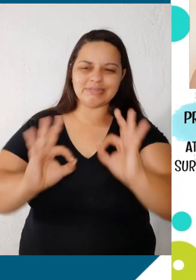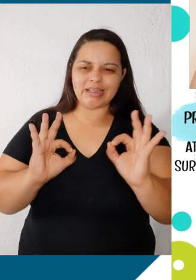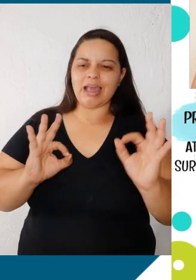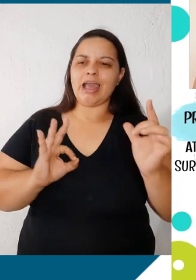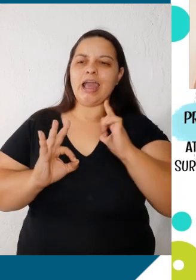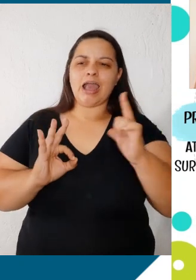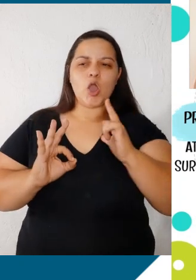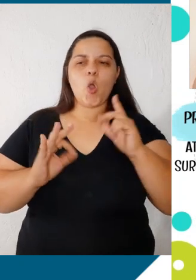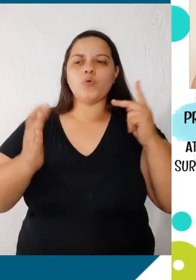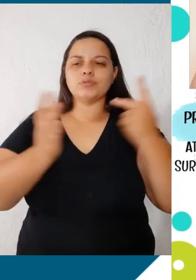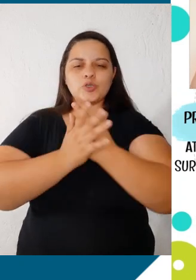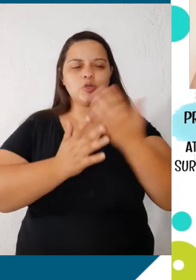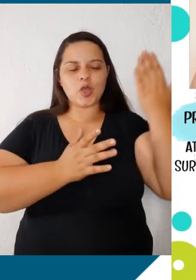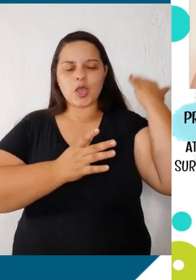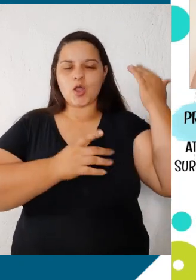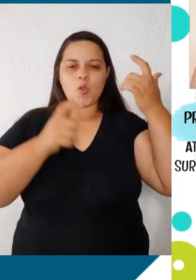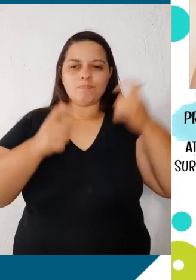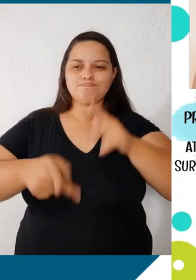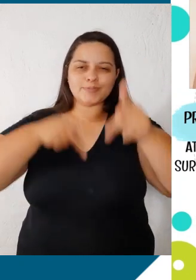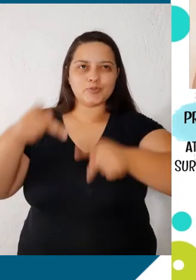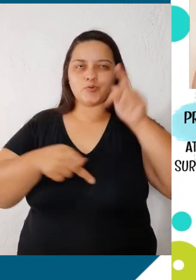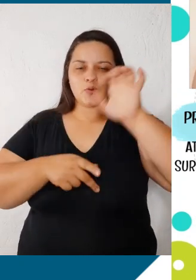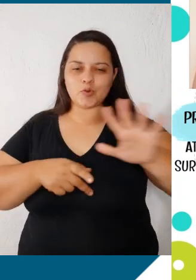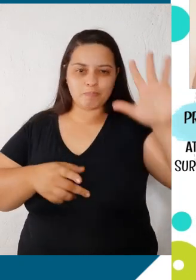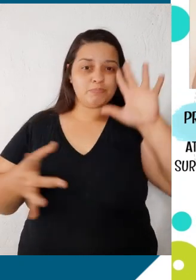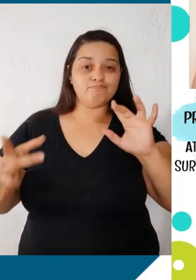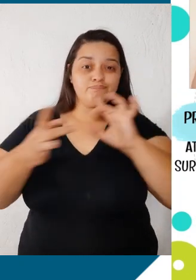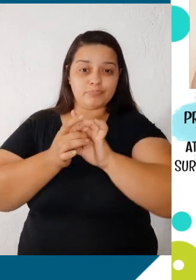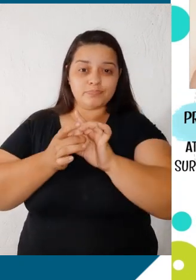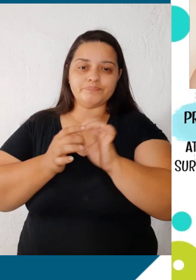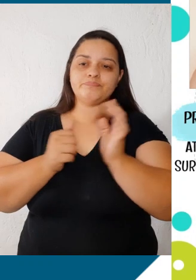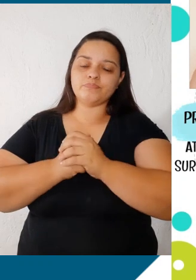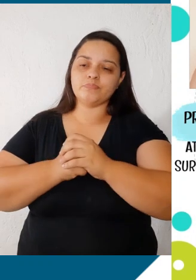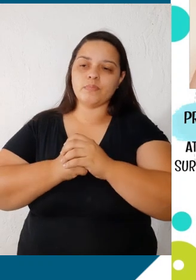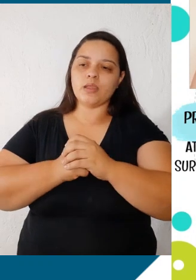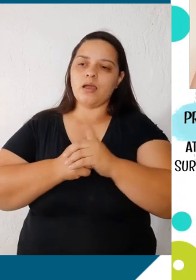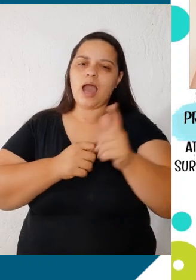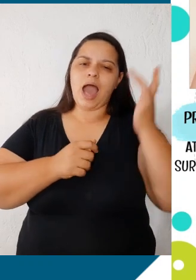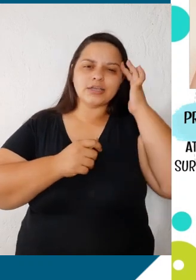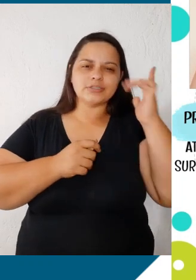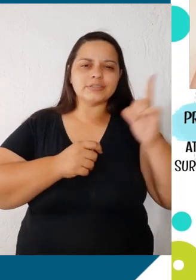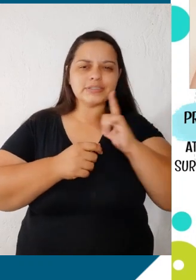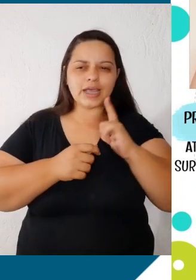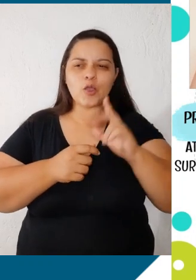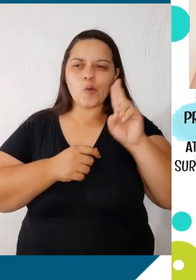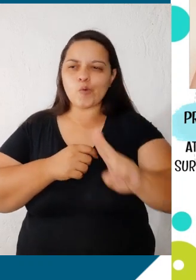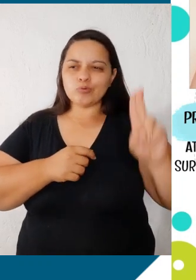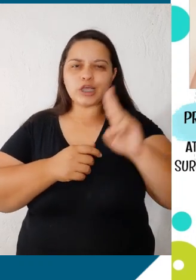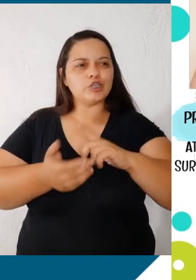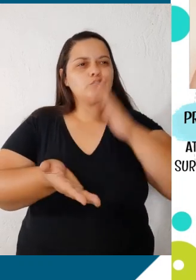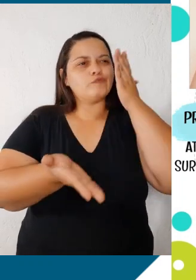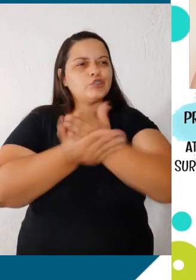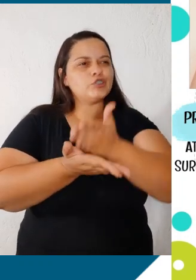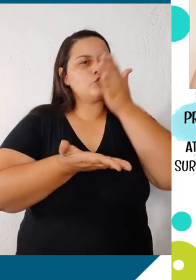certeza, tiveram consequências para os povos europeus e para os povos ligados aos europeus. Porém, será que podem ser utilizados para dividir